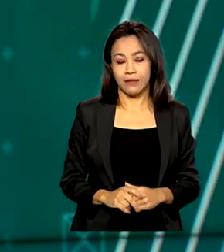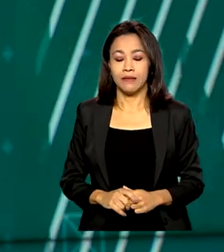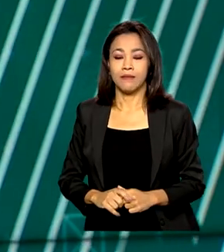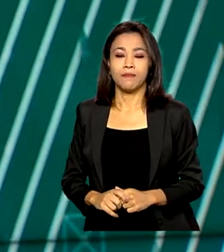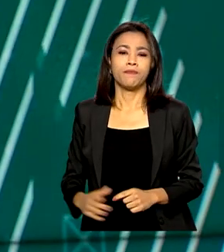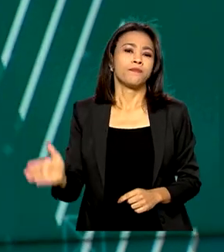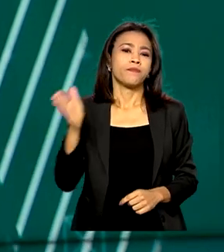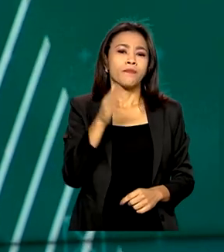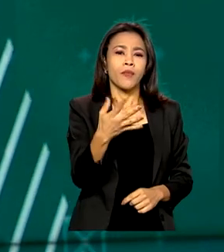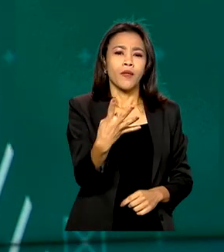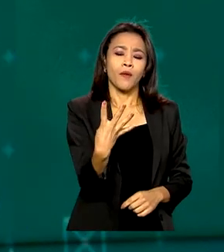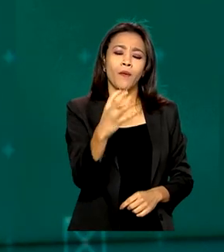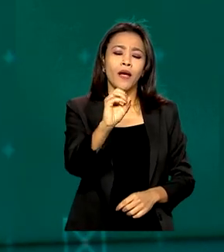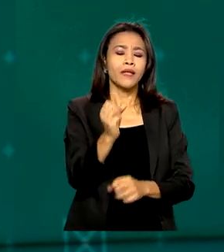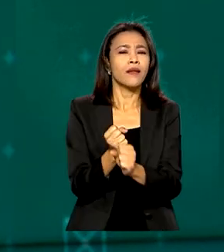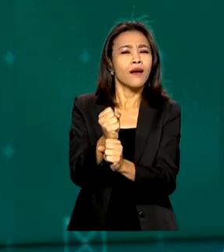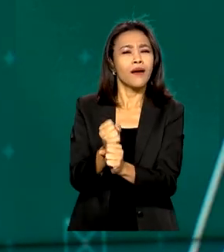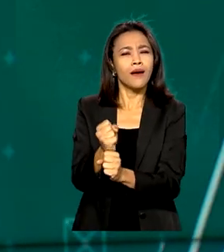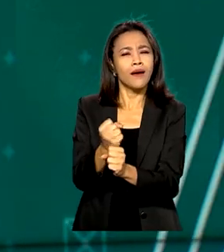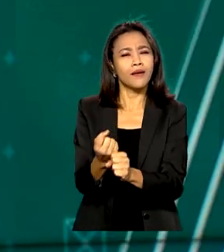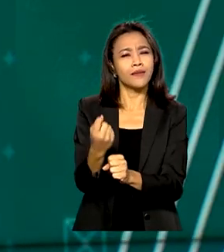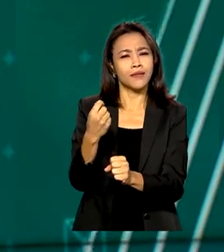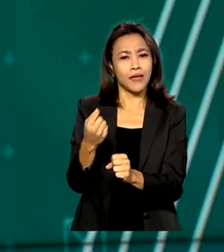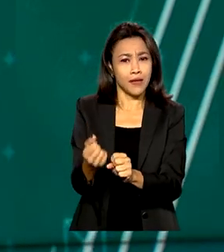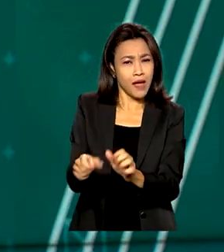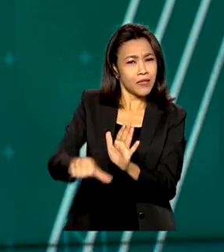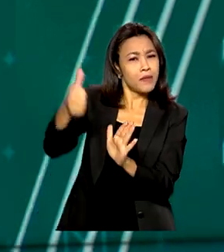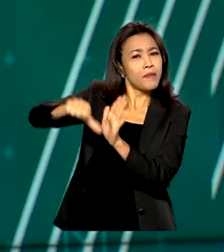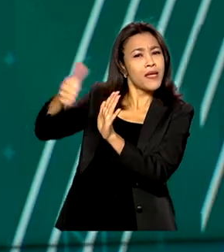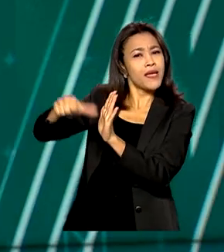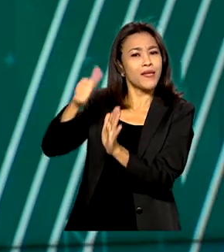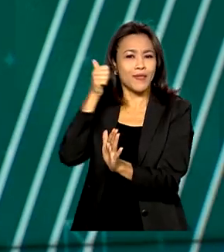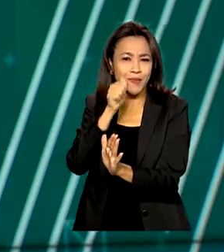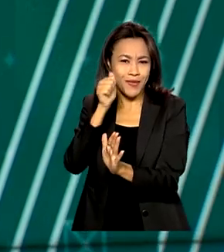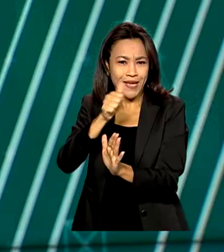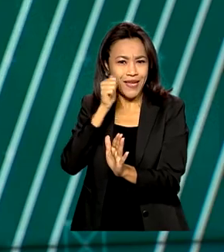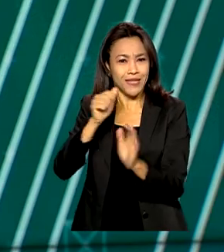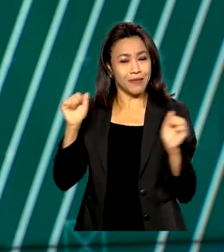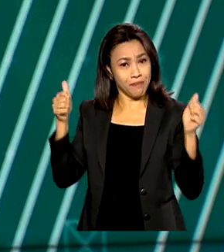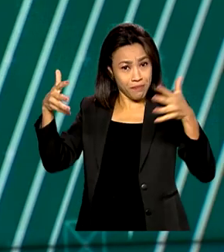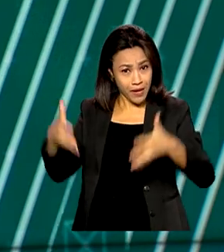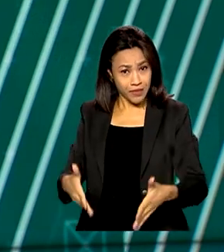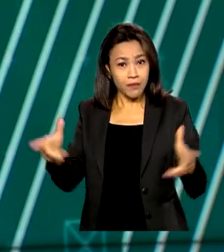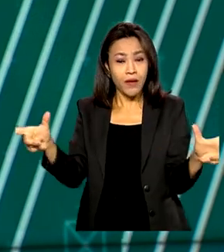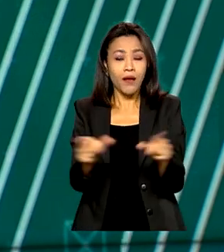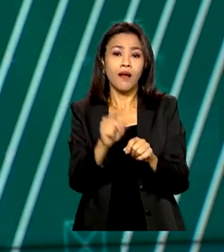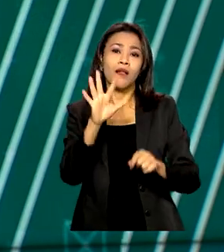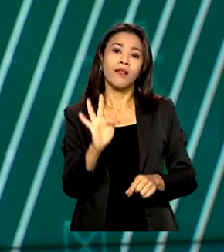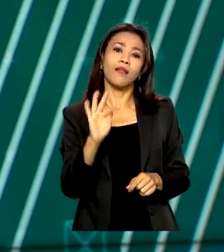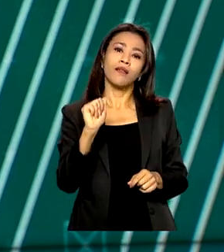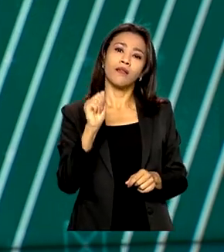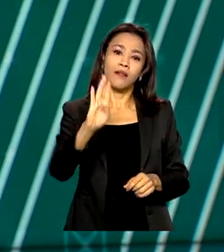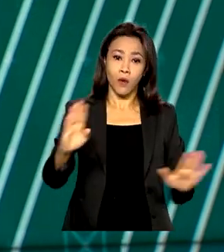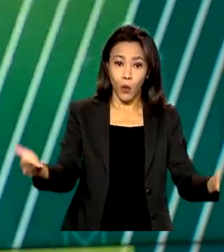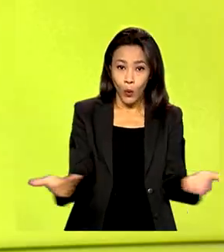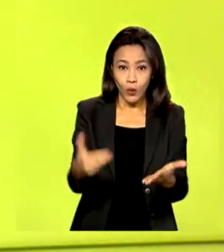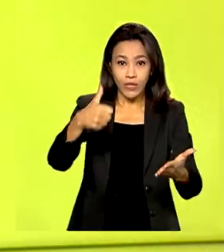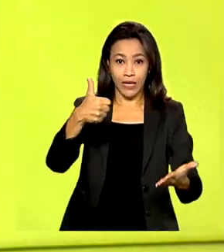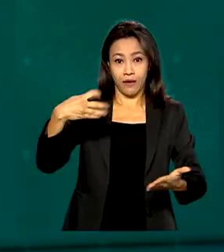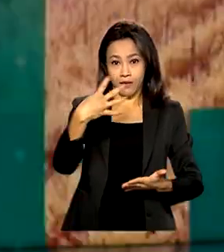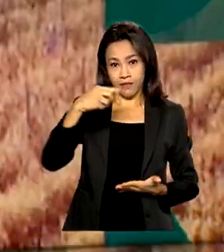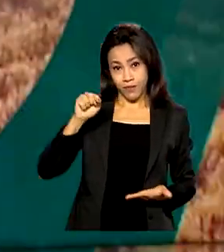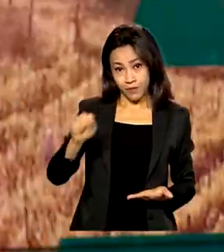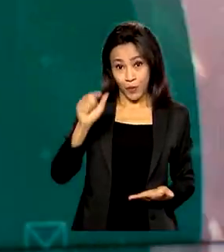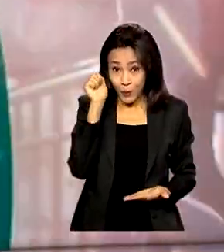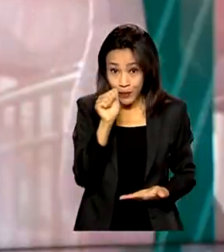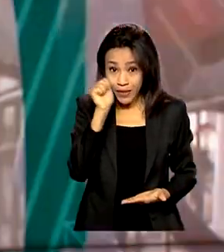E há 40 anos, as primeiras mulheres passavam a fazer parte da Força Aérea Brasileira. Hoje, já são 14 mil e